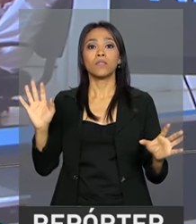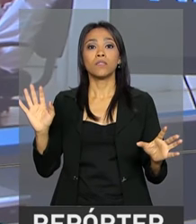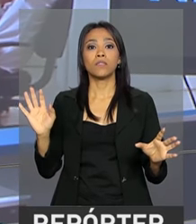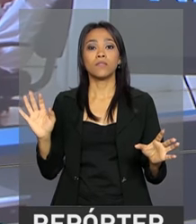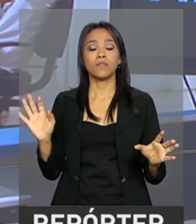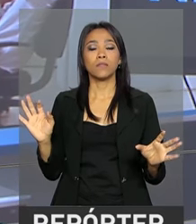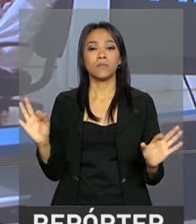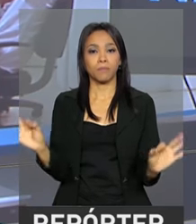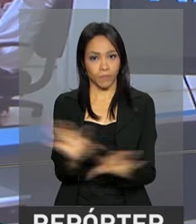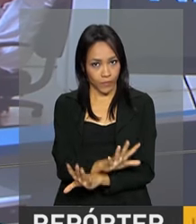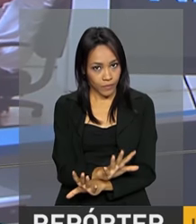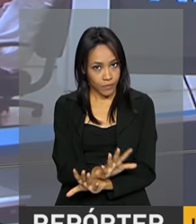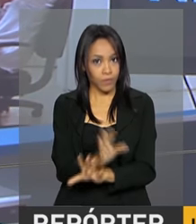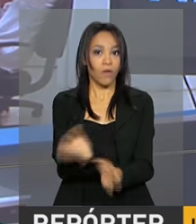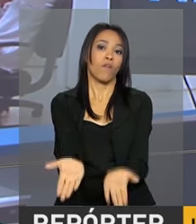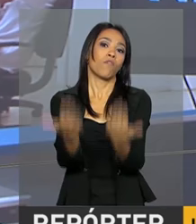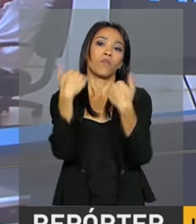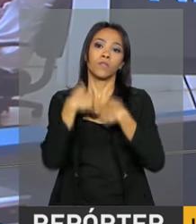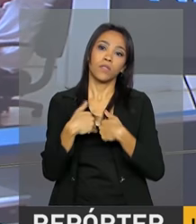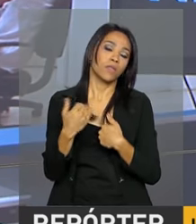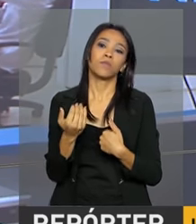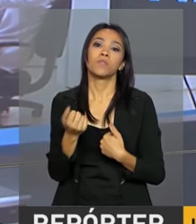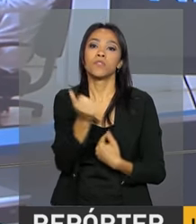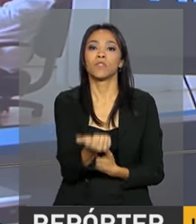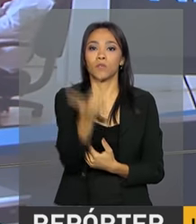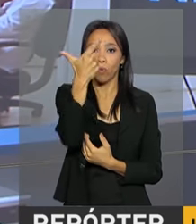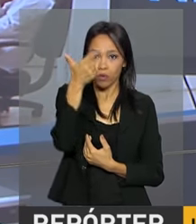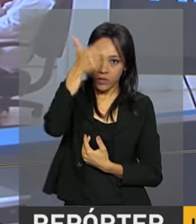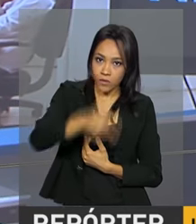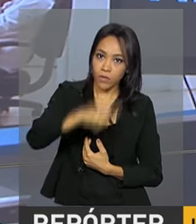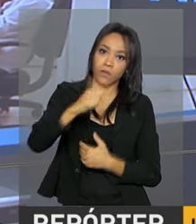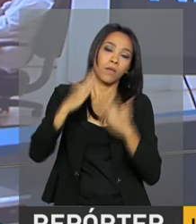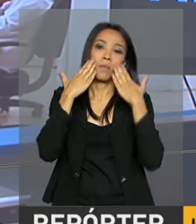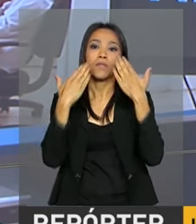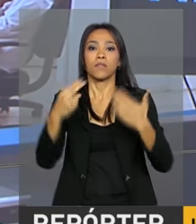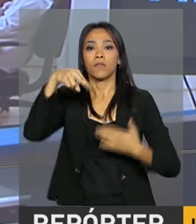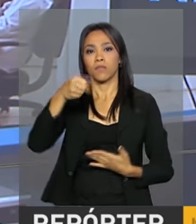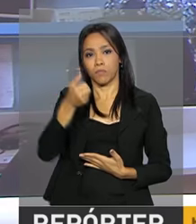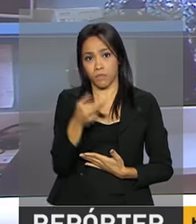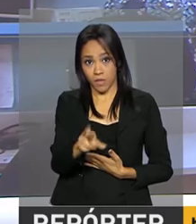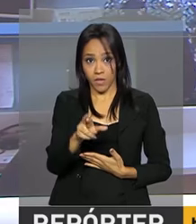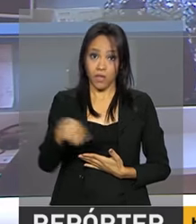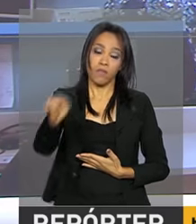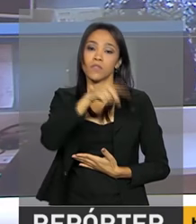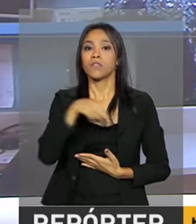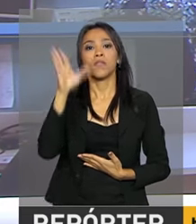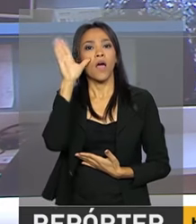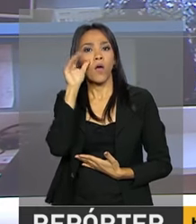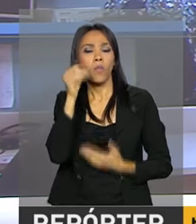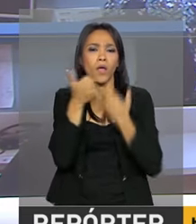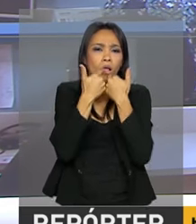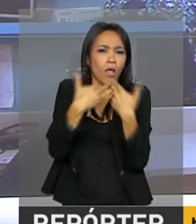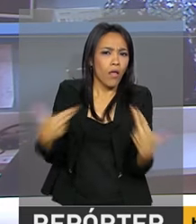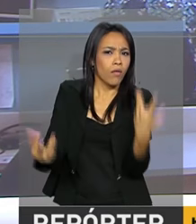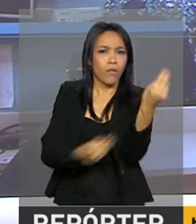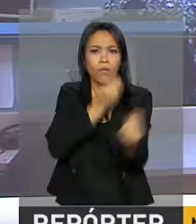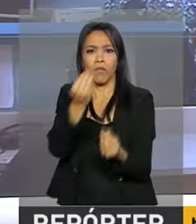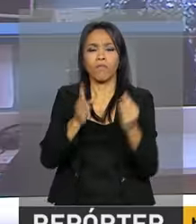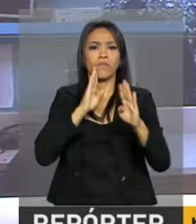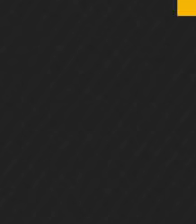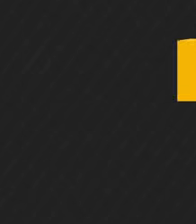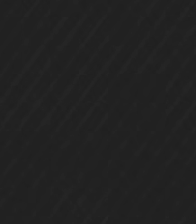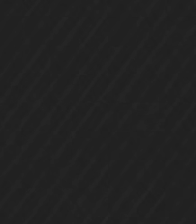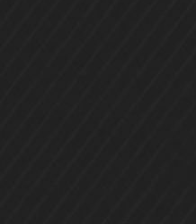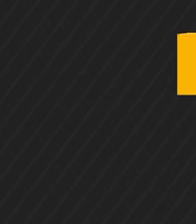ficamos por aqui Voltamos ao meio-dia na próxima edição do repórter NBR acompanhe as novidades também Pelas nossas redes